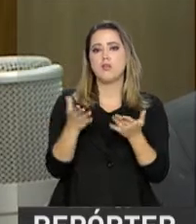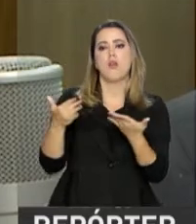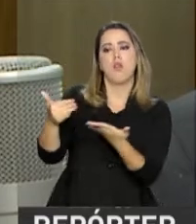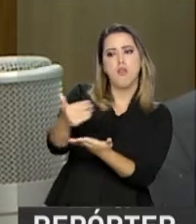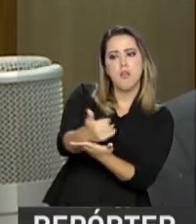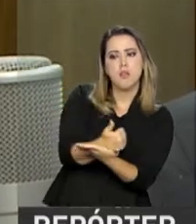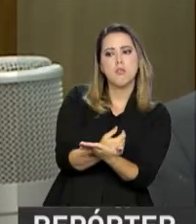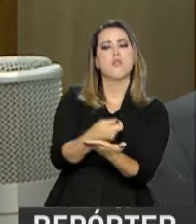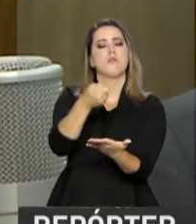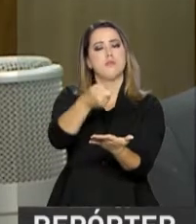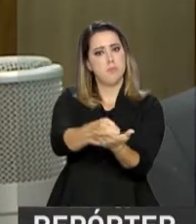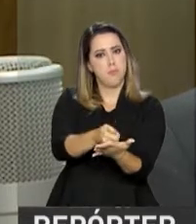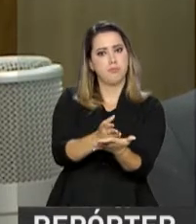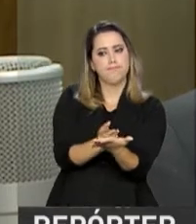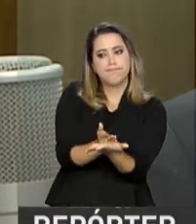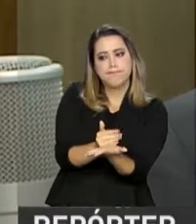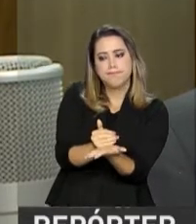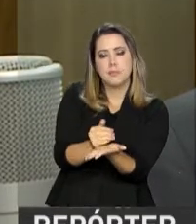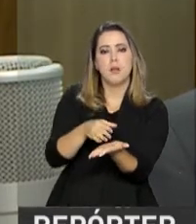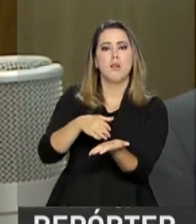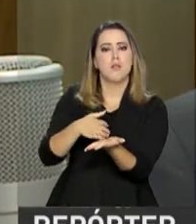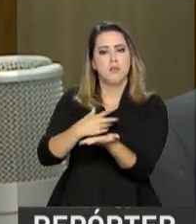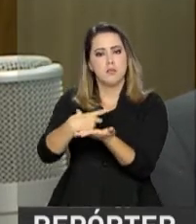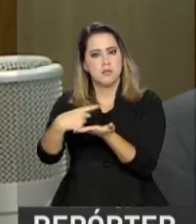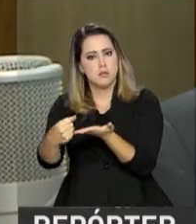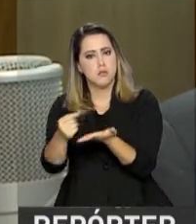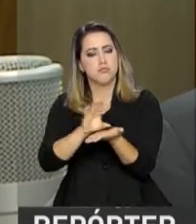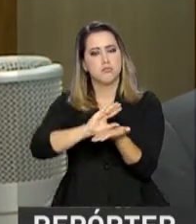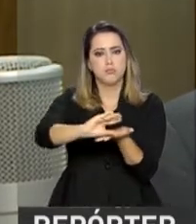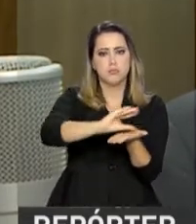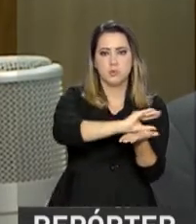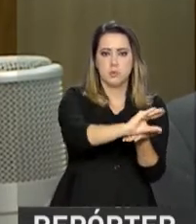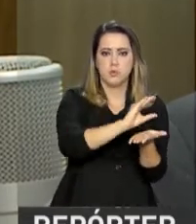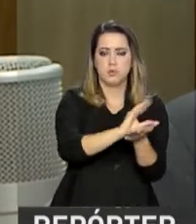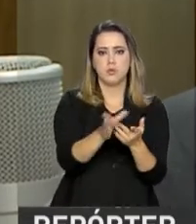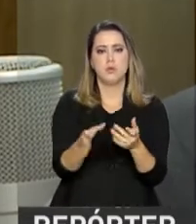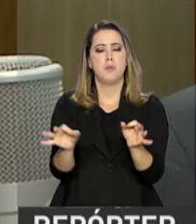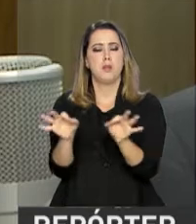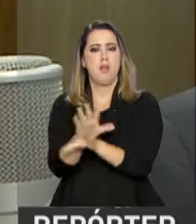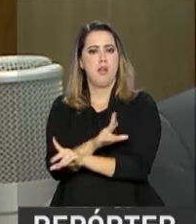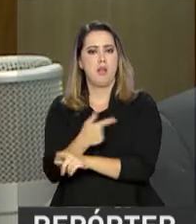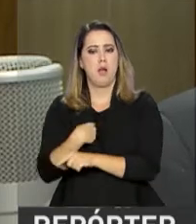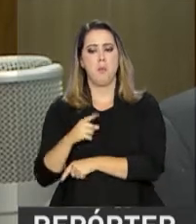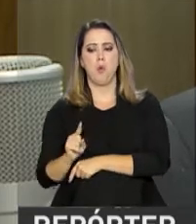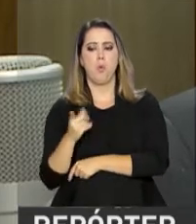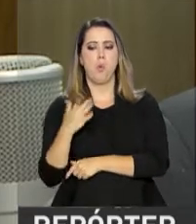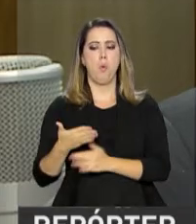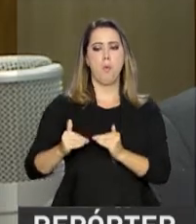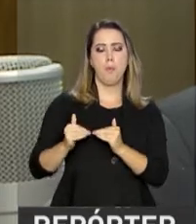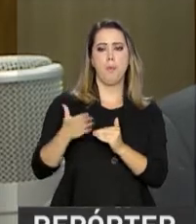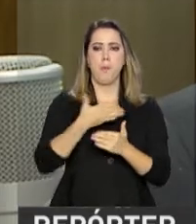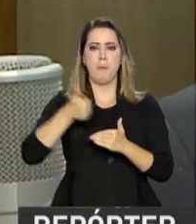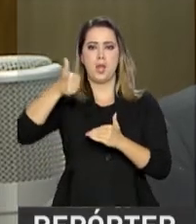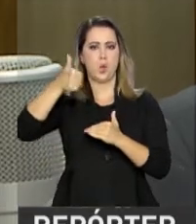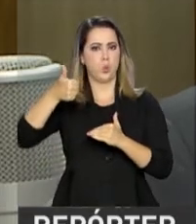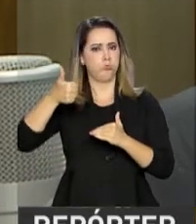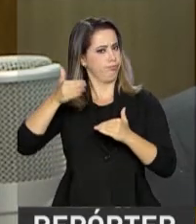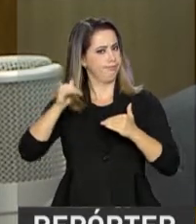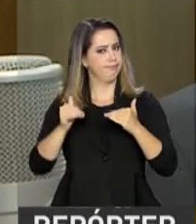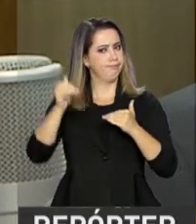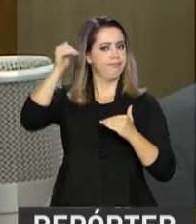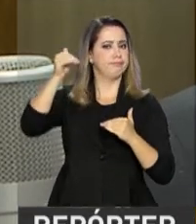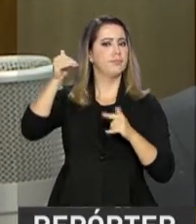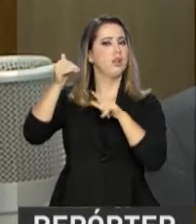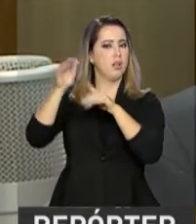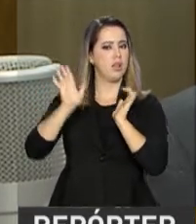o dinheiro que saia todo mês e fazer esse ajuste das contas públicas quebrando privilégios tratando afetando mais a população mais rica